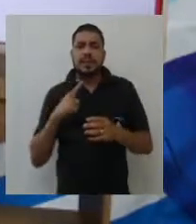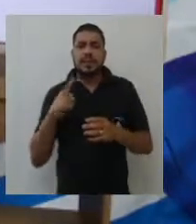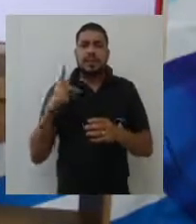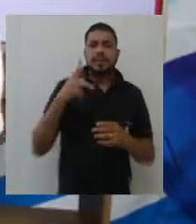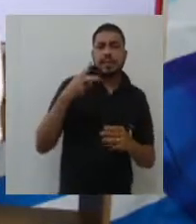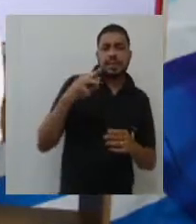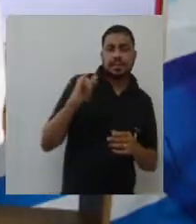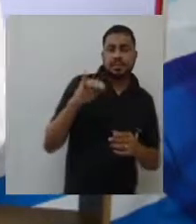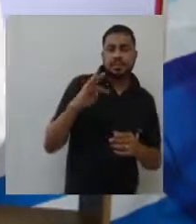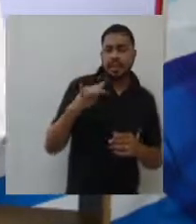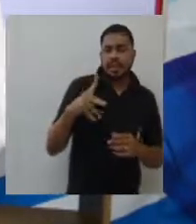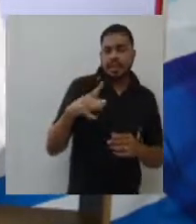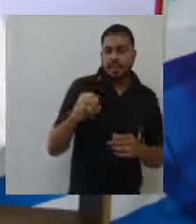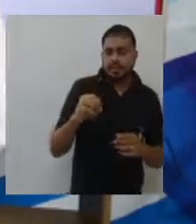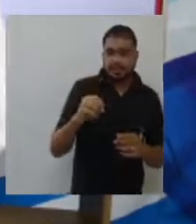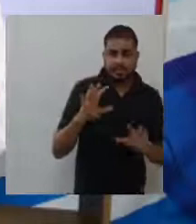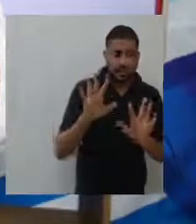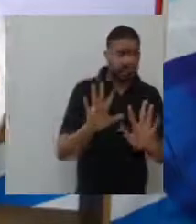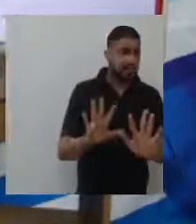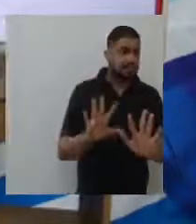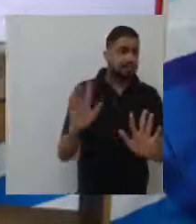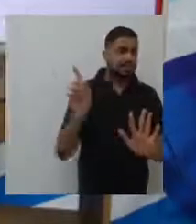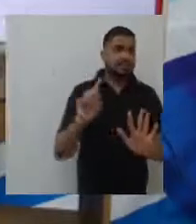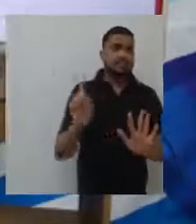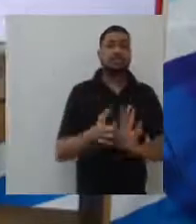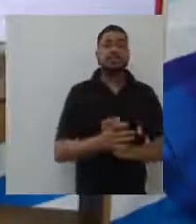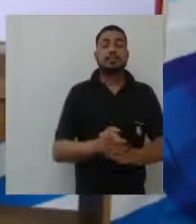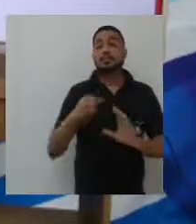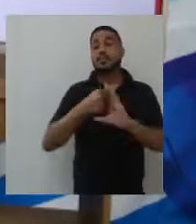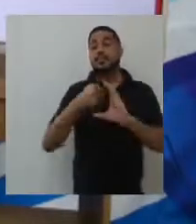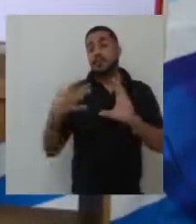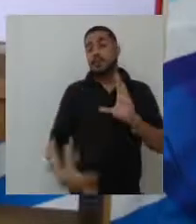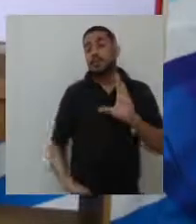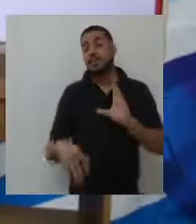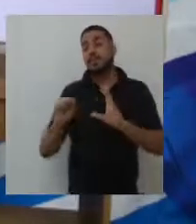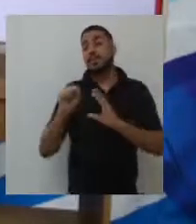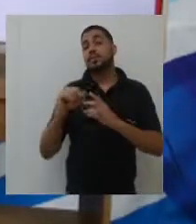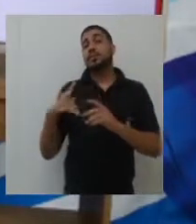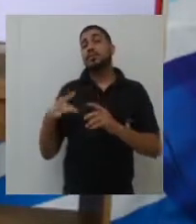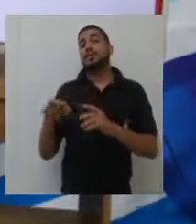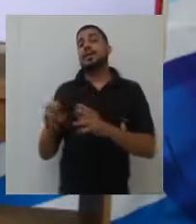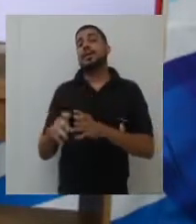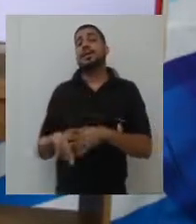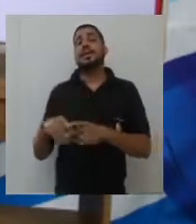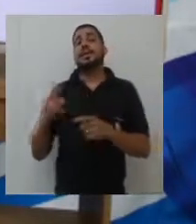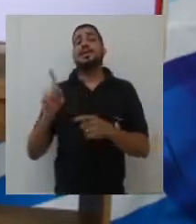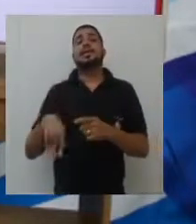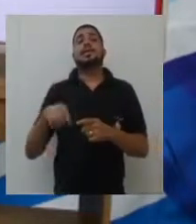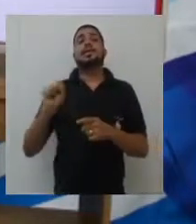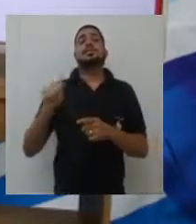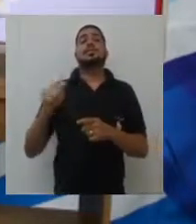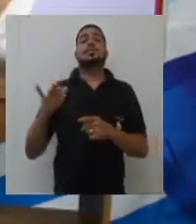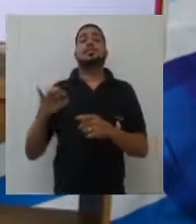precipitado. Calma, não é isso não. A característica de uma solução supersaturada é uma solução